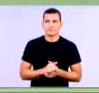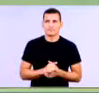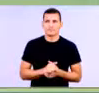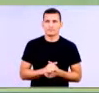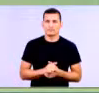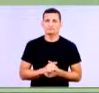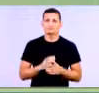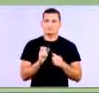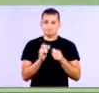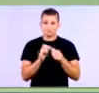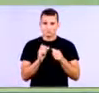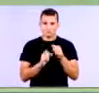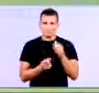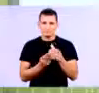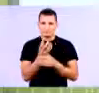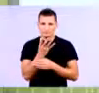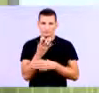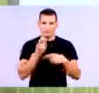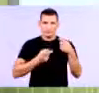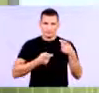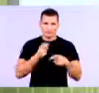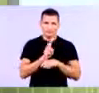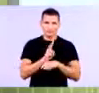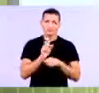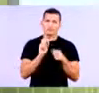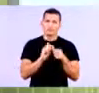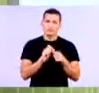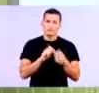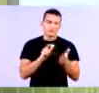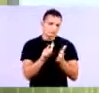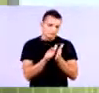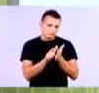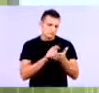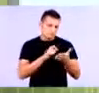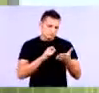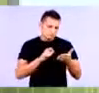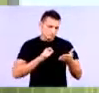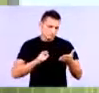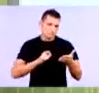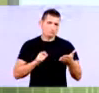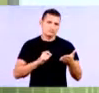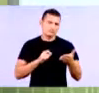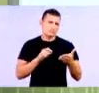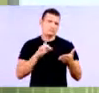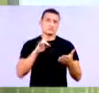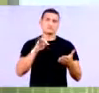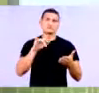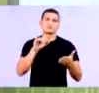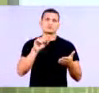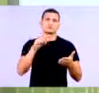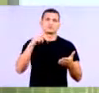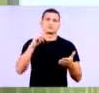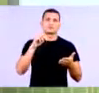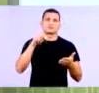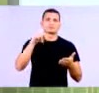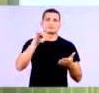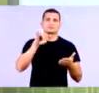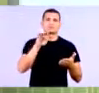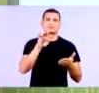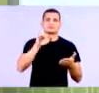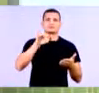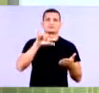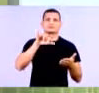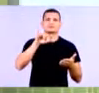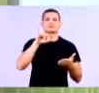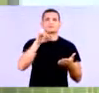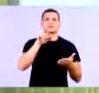a política de segurança, faz um caderninho bonitinho, uma folhinha de papel bem bacana, disponibilize a todos, para que todos